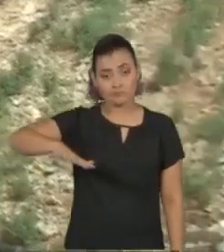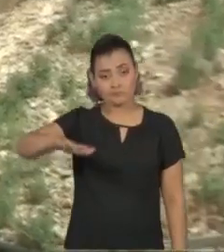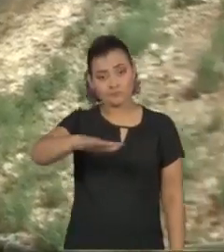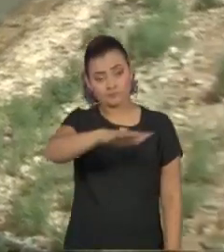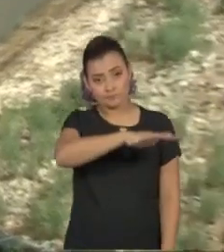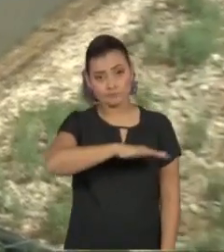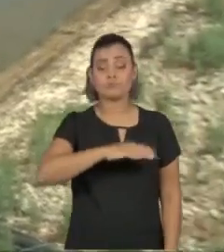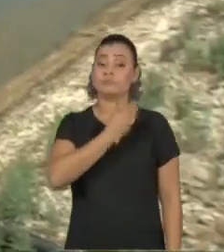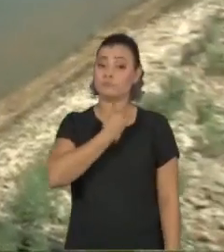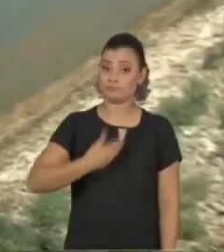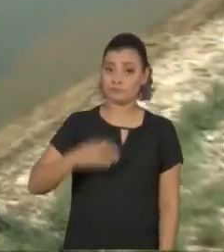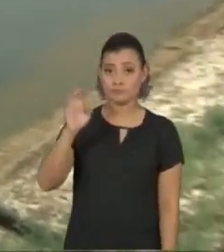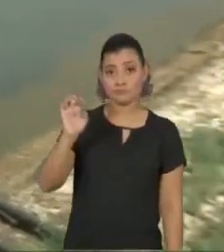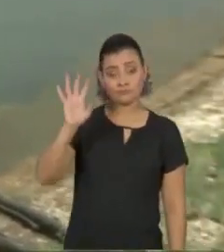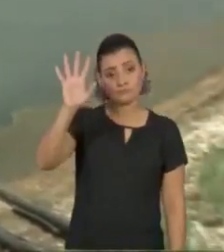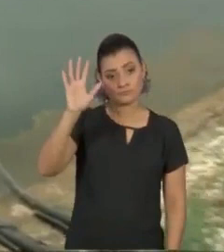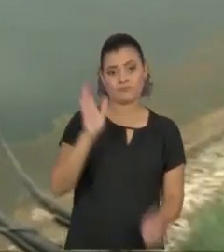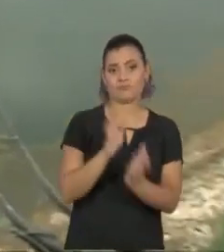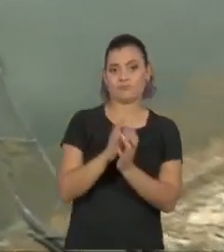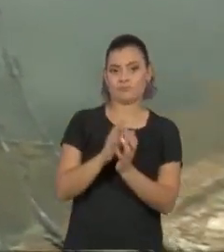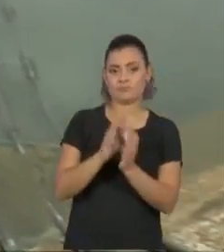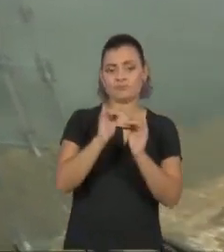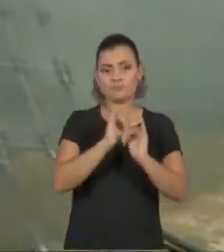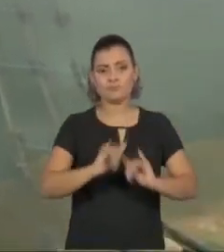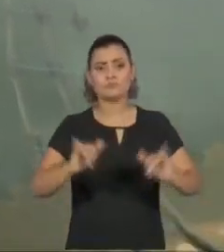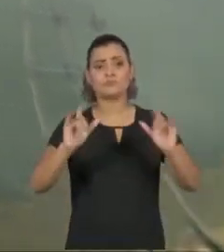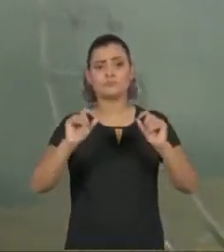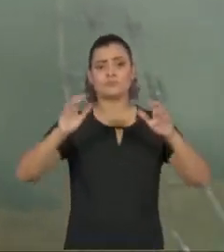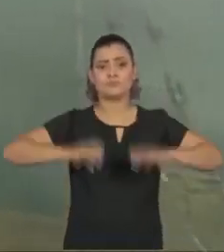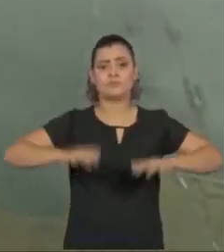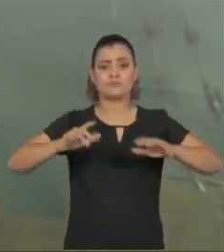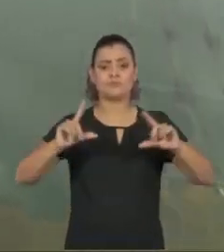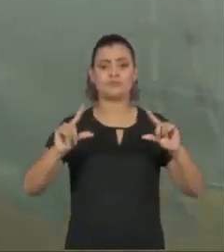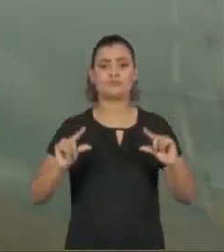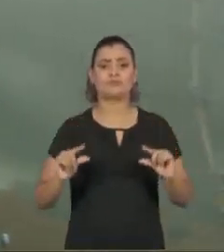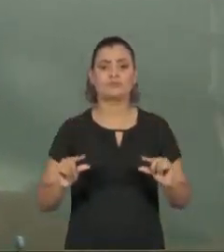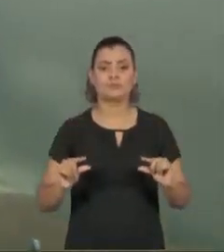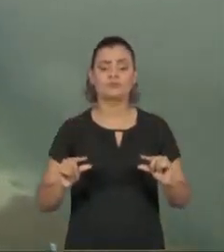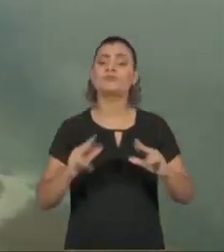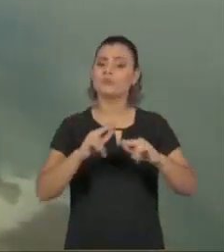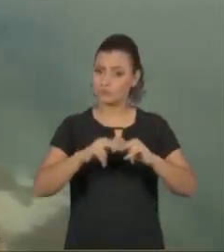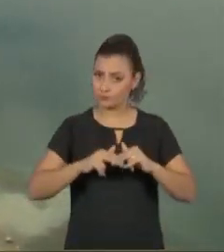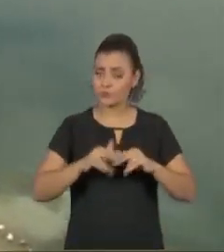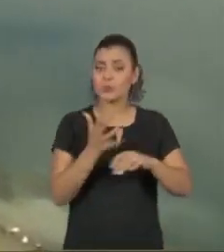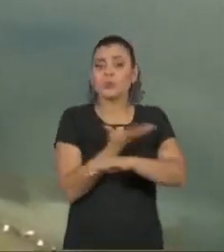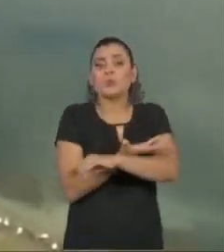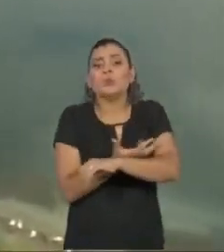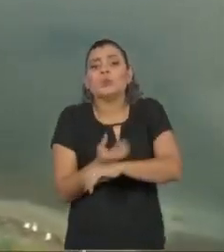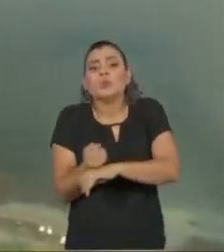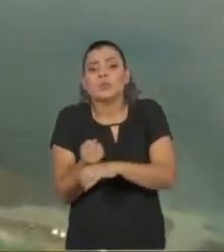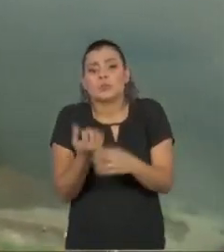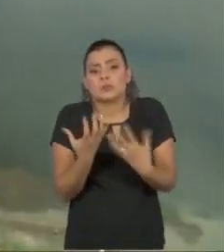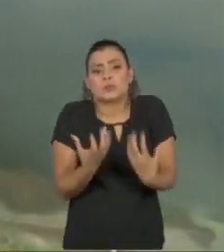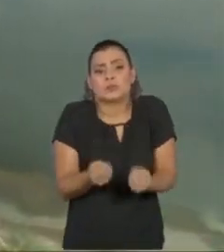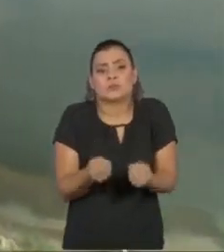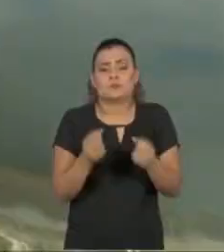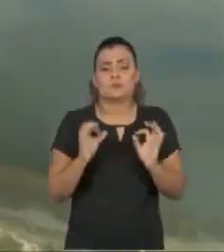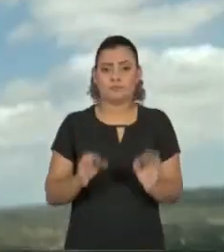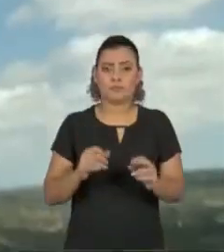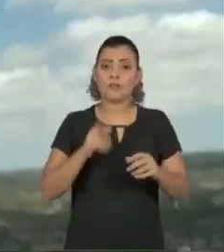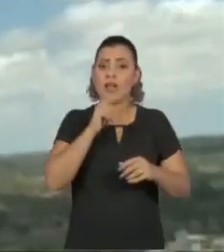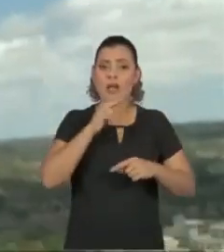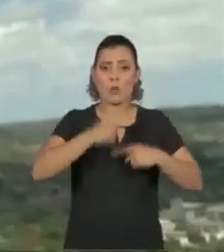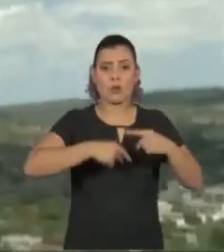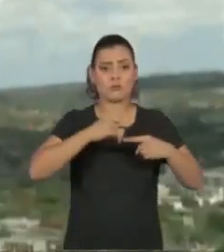com o governo estadual, as cidades tiveram os níveis de chuva abaixo do normal e apresentam baixos níveis de reservas